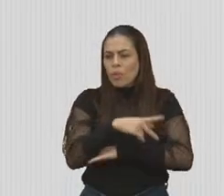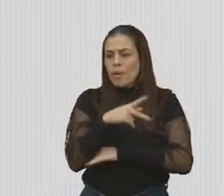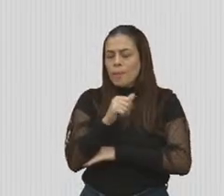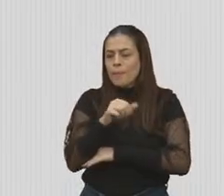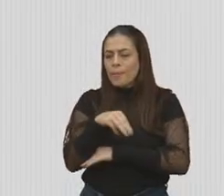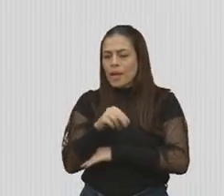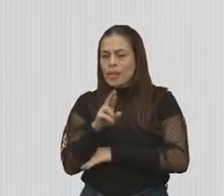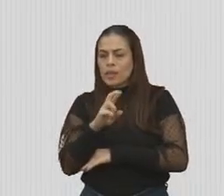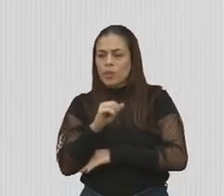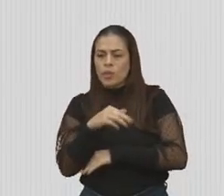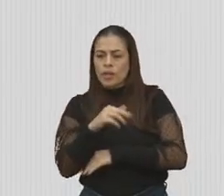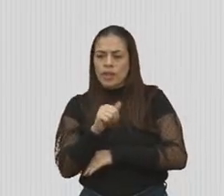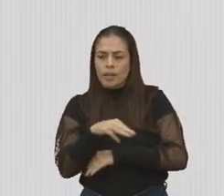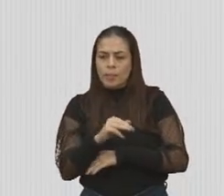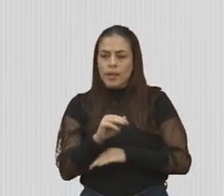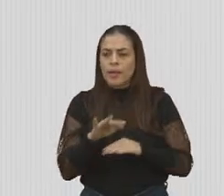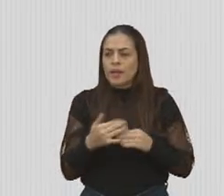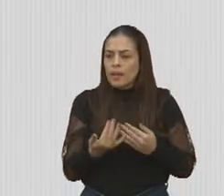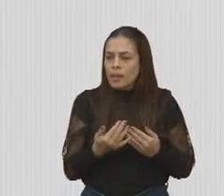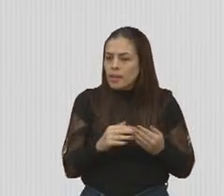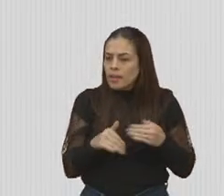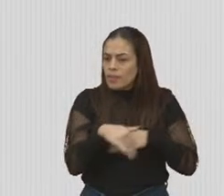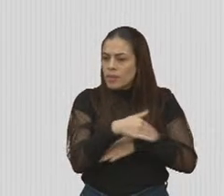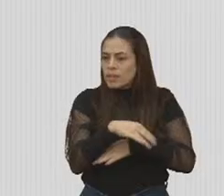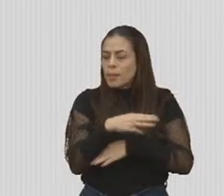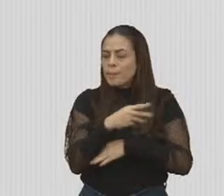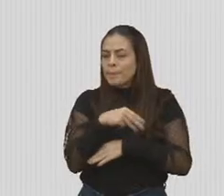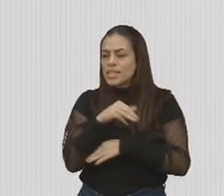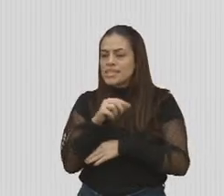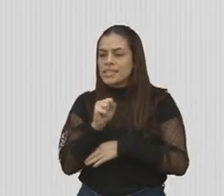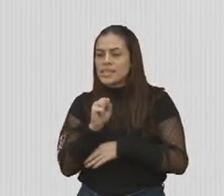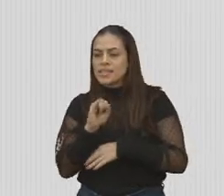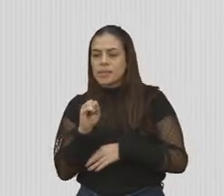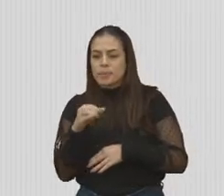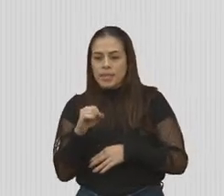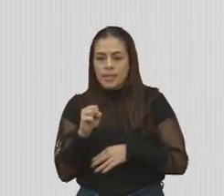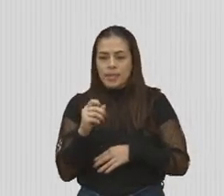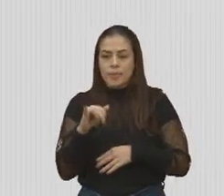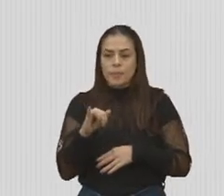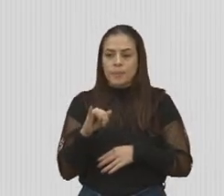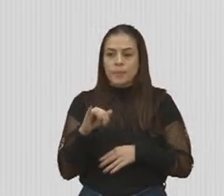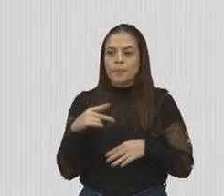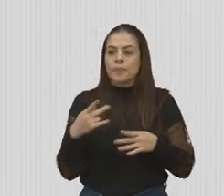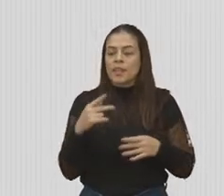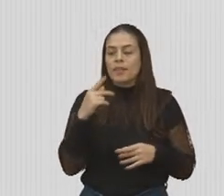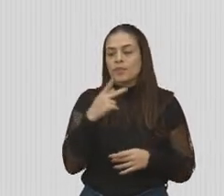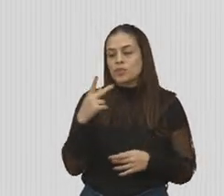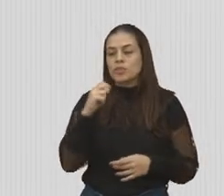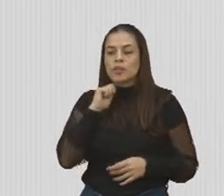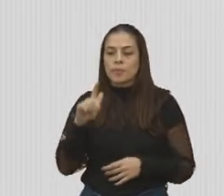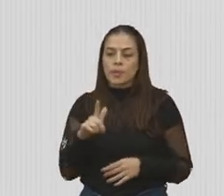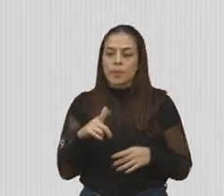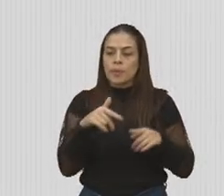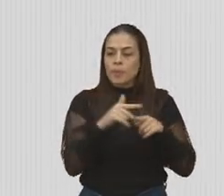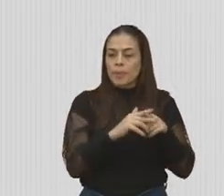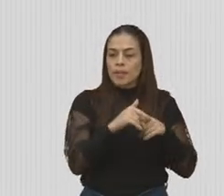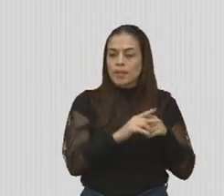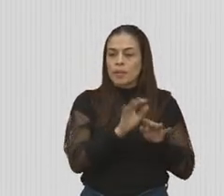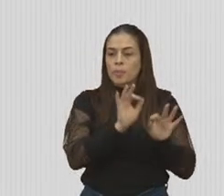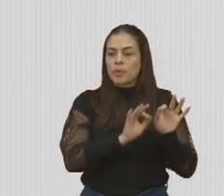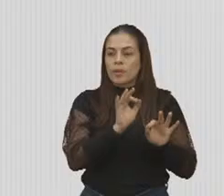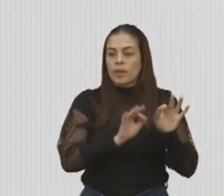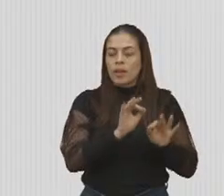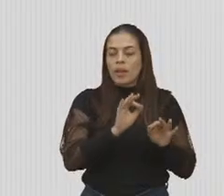Viela Chucuru, da Avenida Mississippi e 22 de Abril, manutenção do programa Plantas Populares,